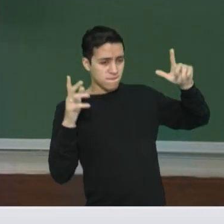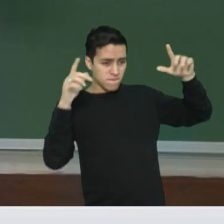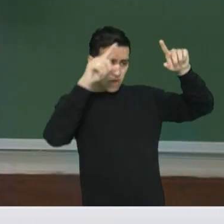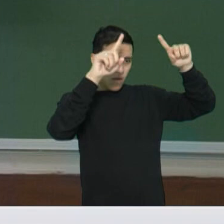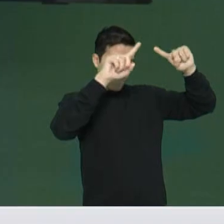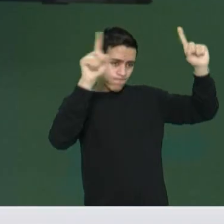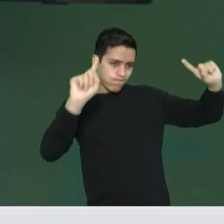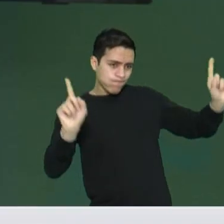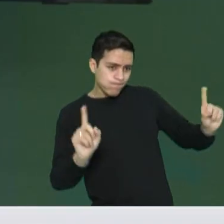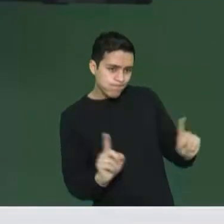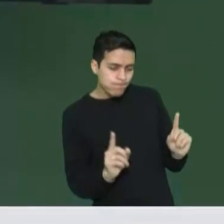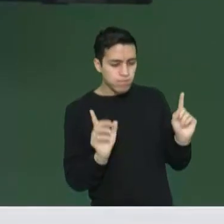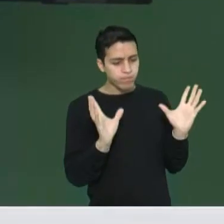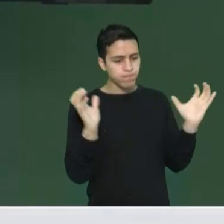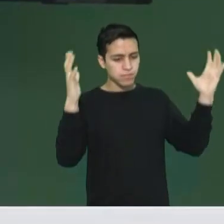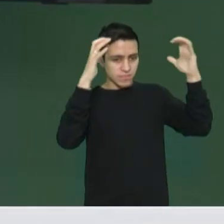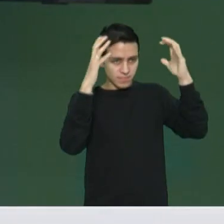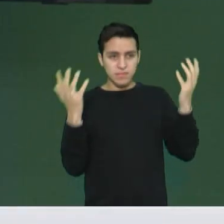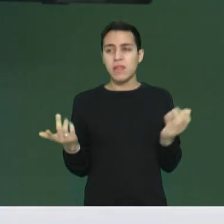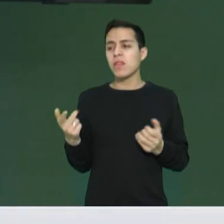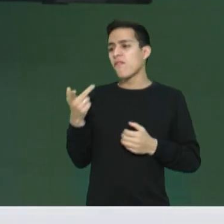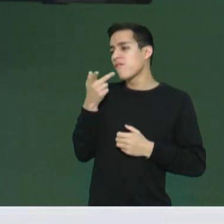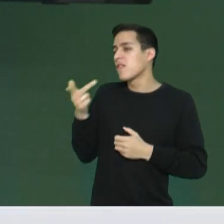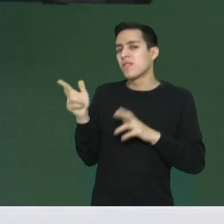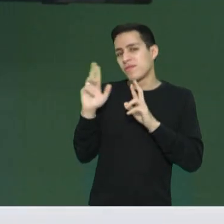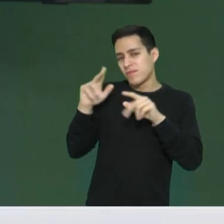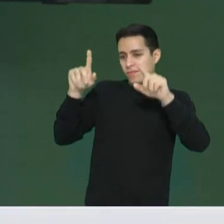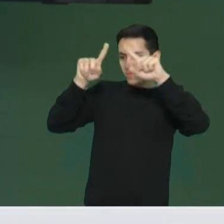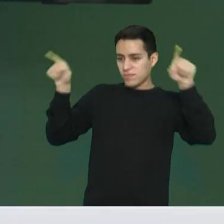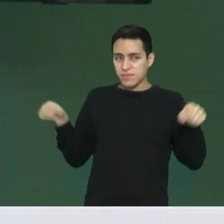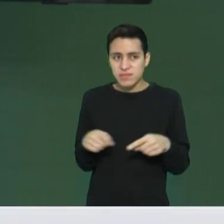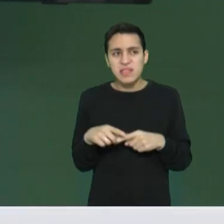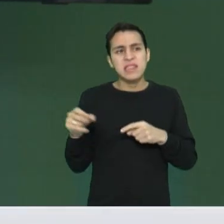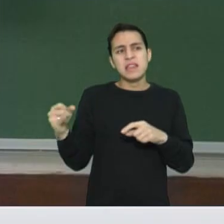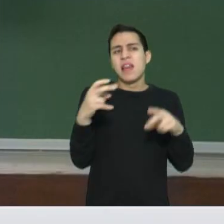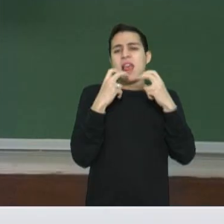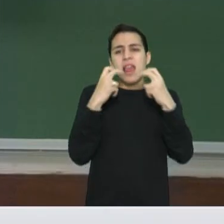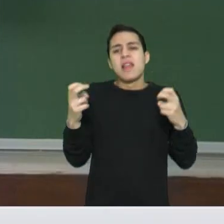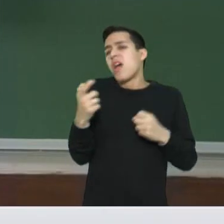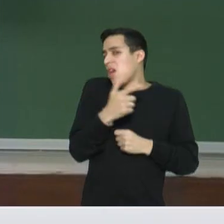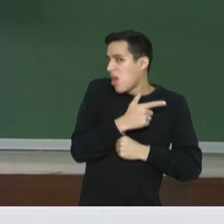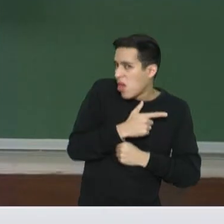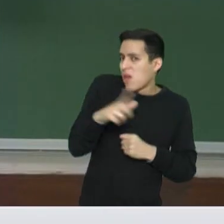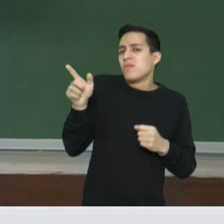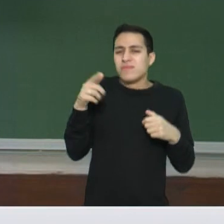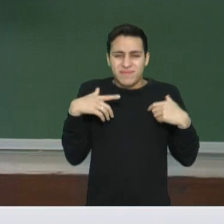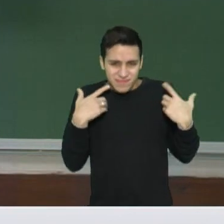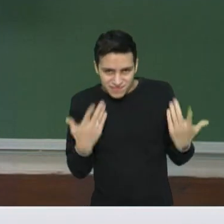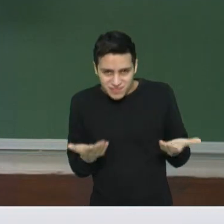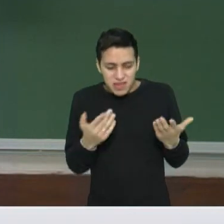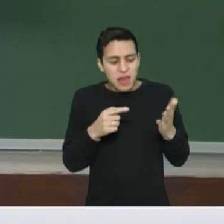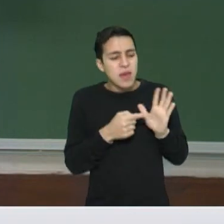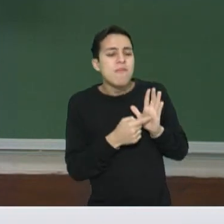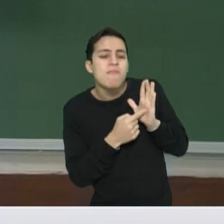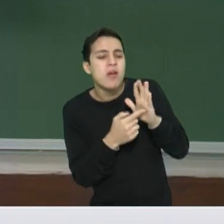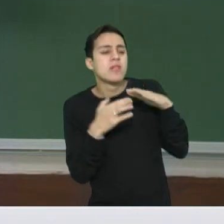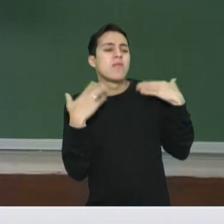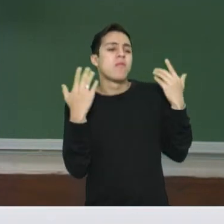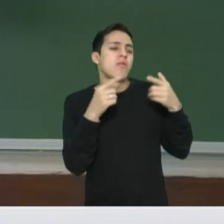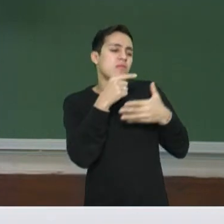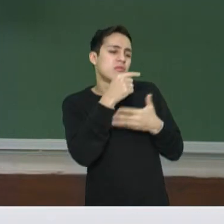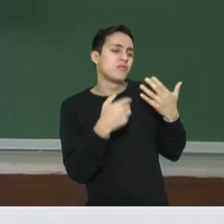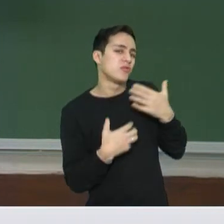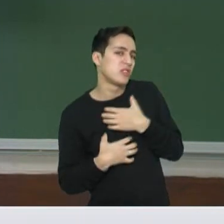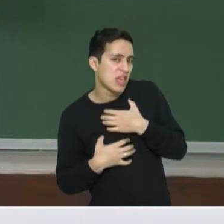né? Se eu estou falando, é um balão diferente. Se eu estou gritando, é outro balão. Então indica os balões e as